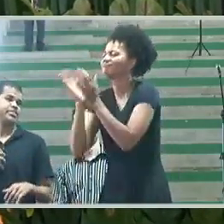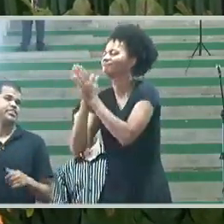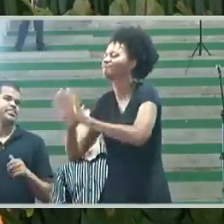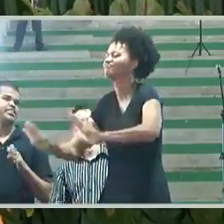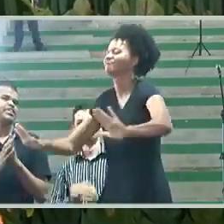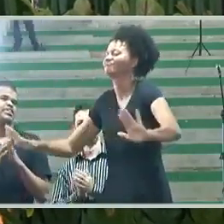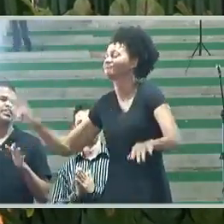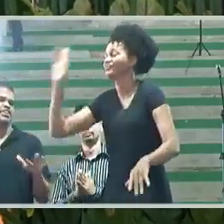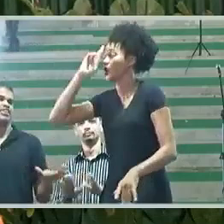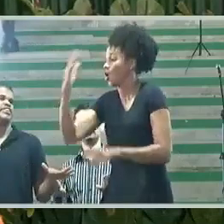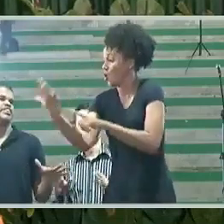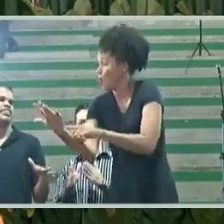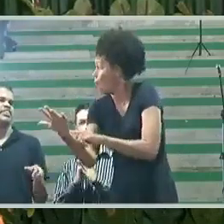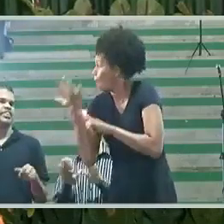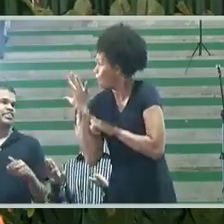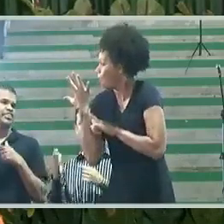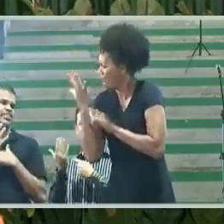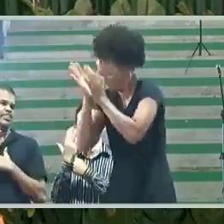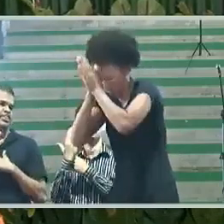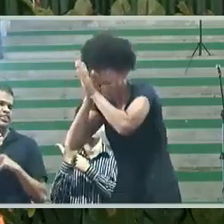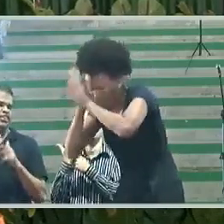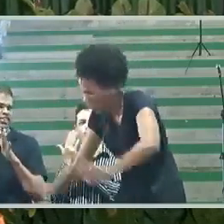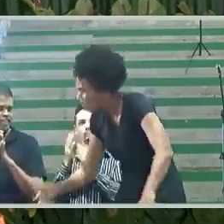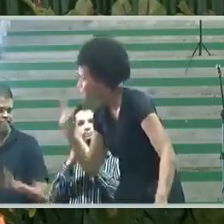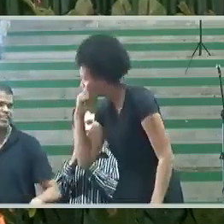Jesus está mostrando para a gente como se adora.